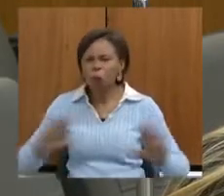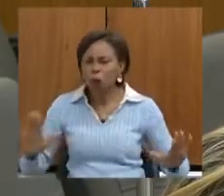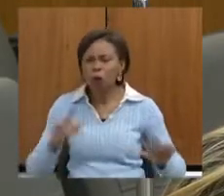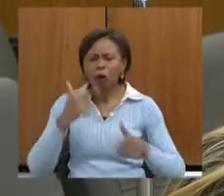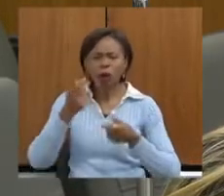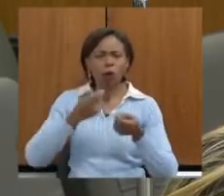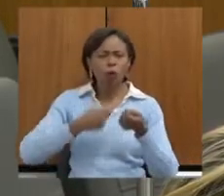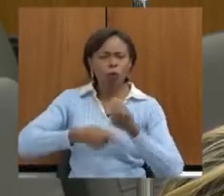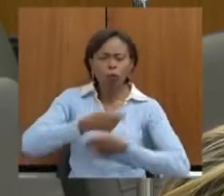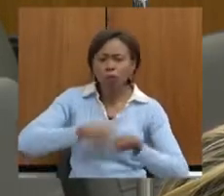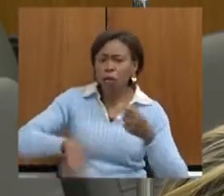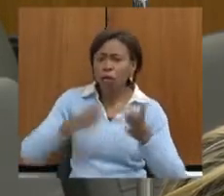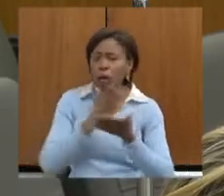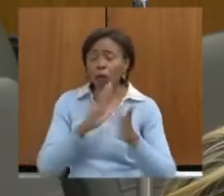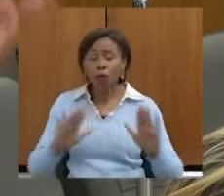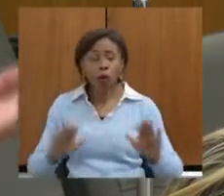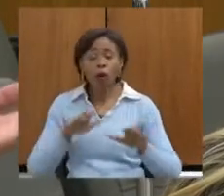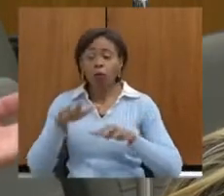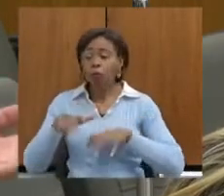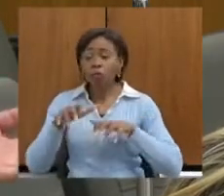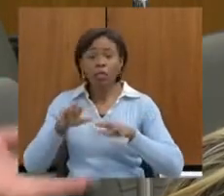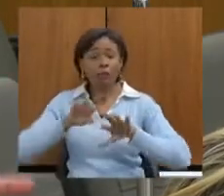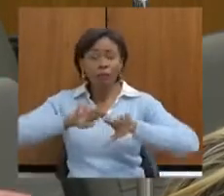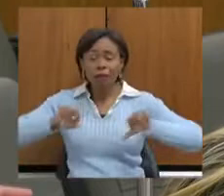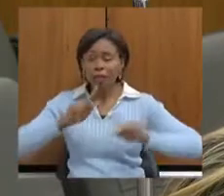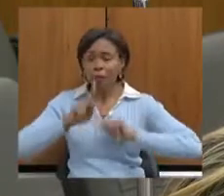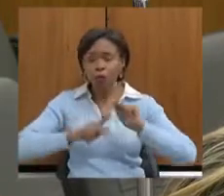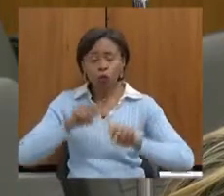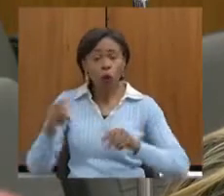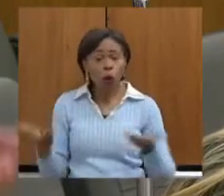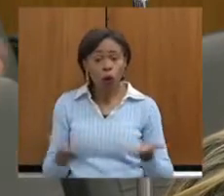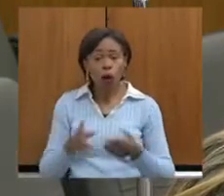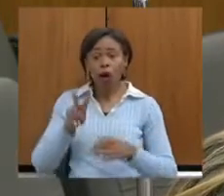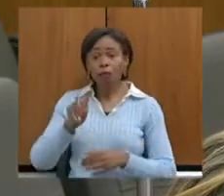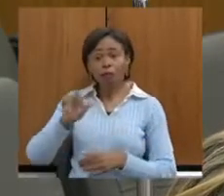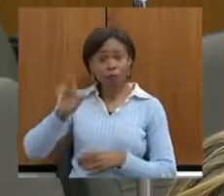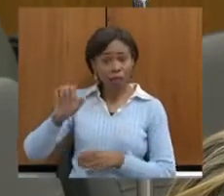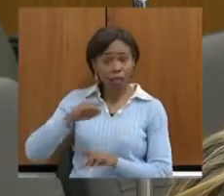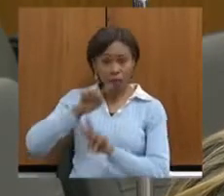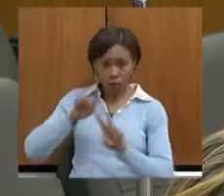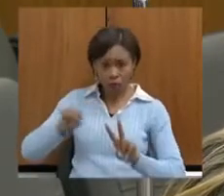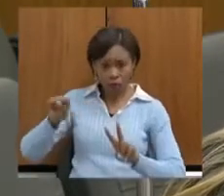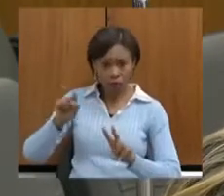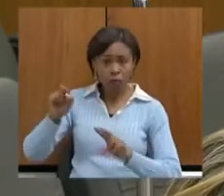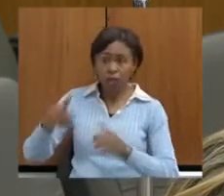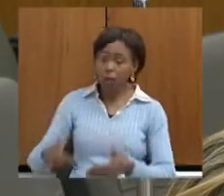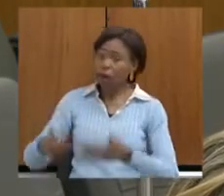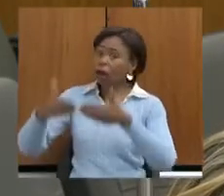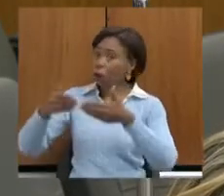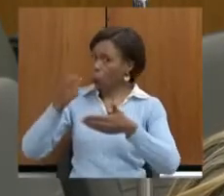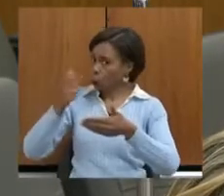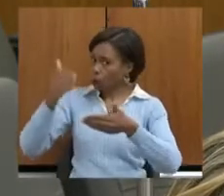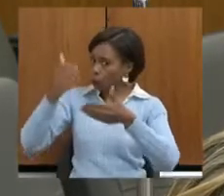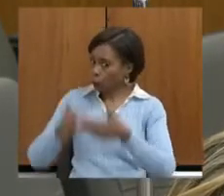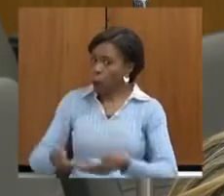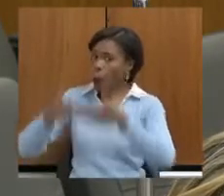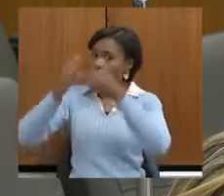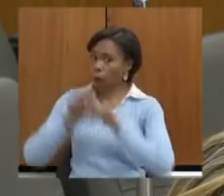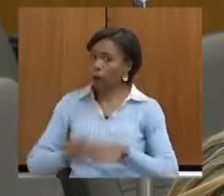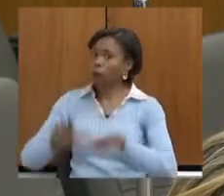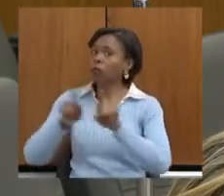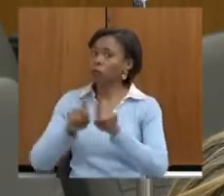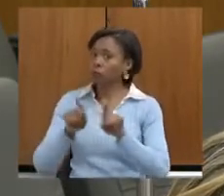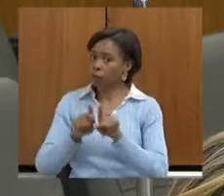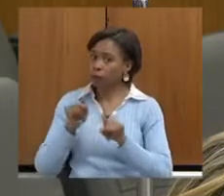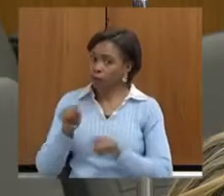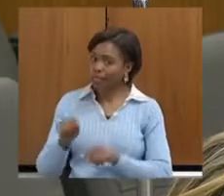300 pessoas e hoje vai a Vale com essa nova barragem dela lá que tem risco de rompimento também em processo de descaracterização e tá tirando também o